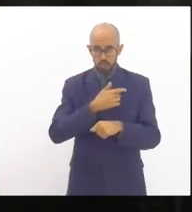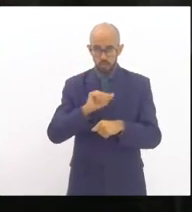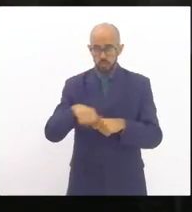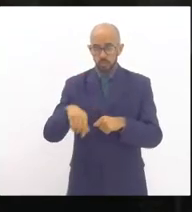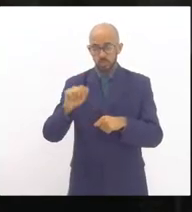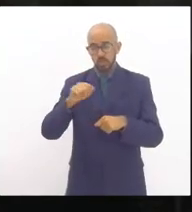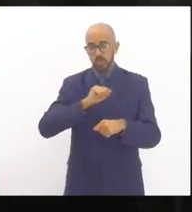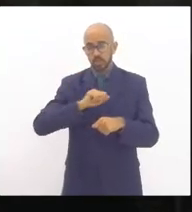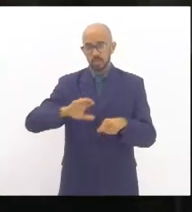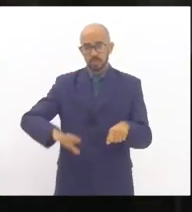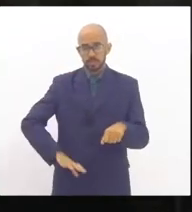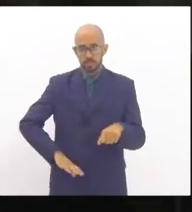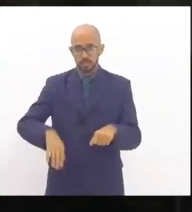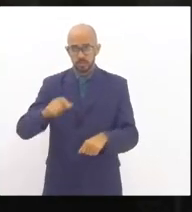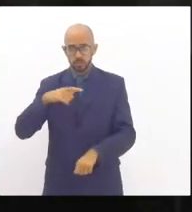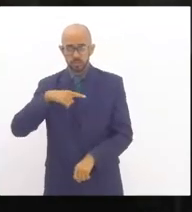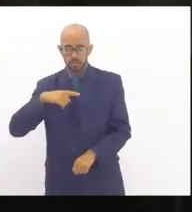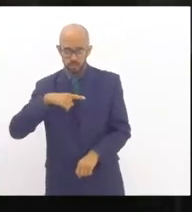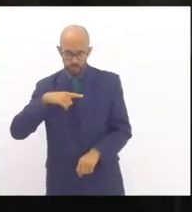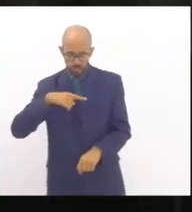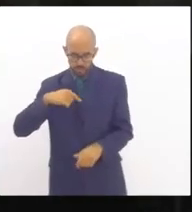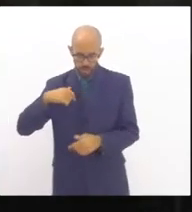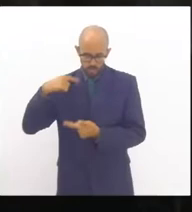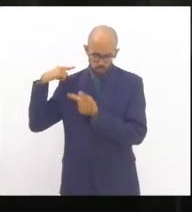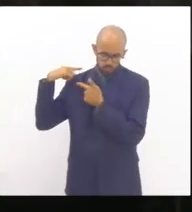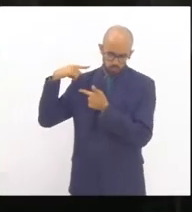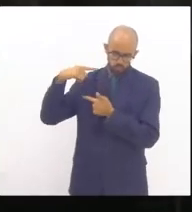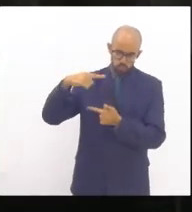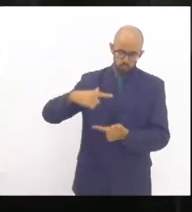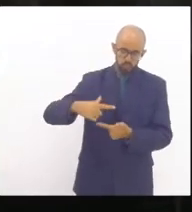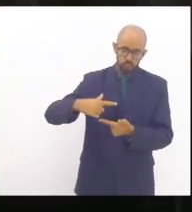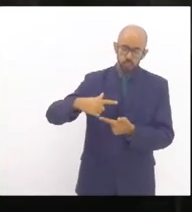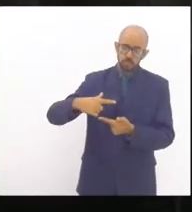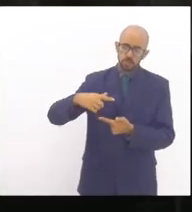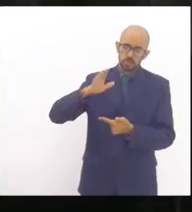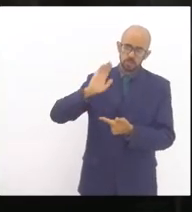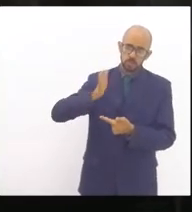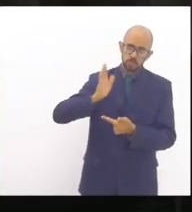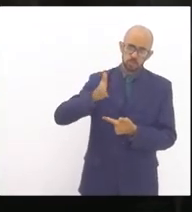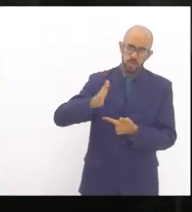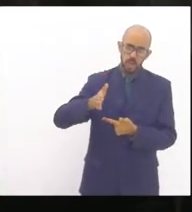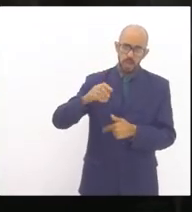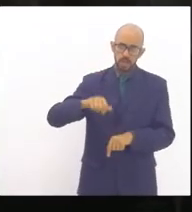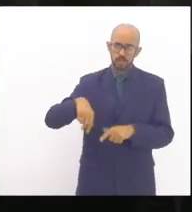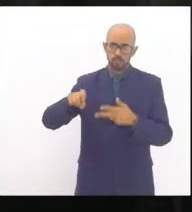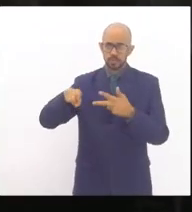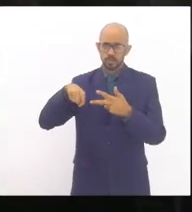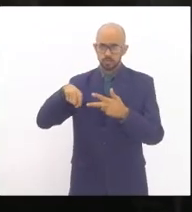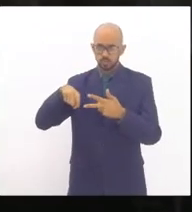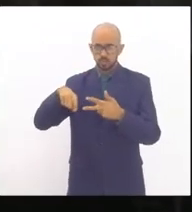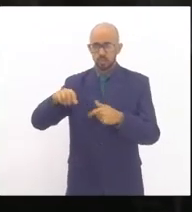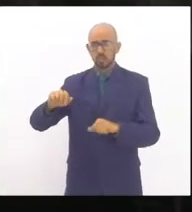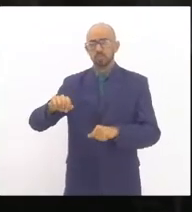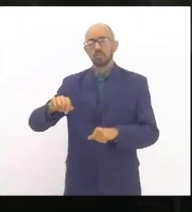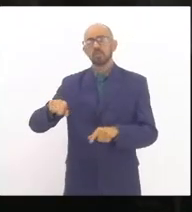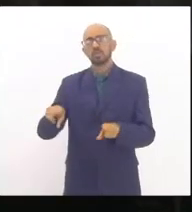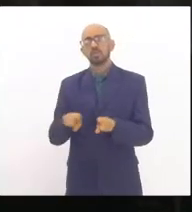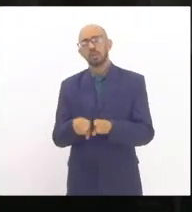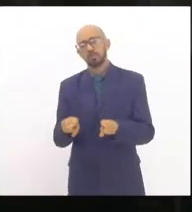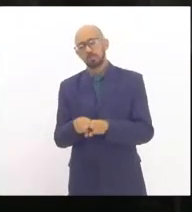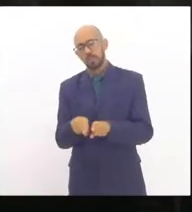quis vem de uma trajetória de uma tradição da gestão do também no executivo e que